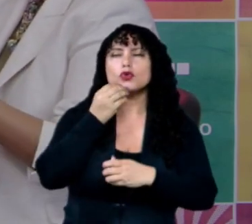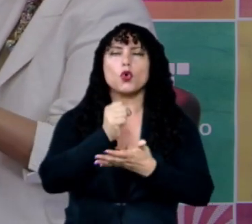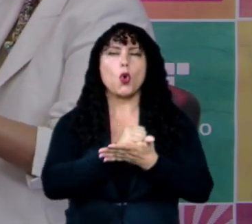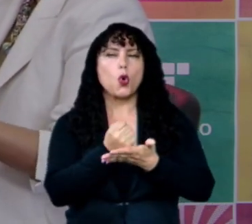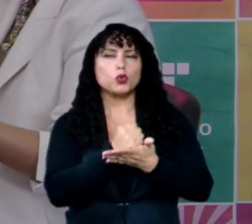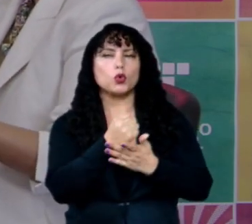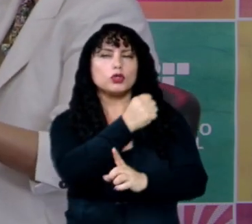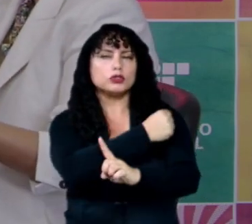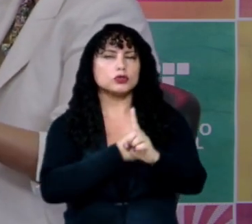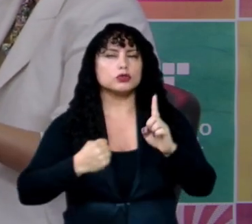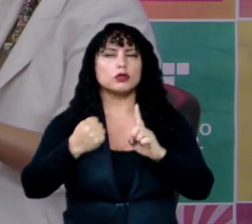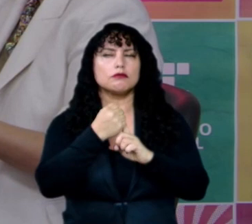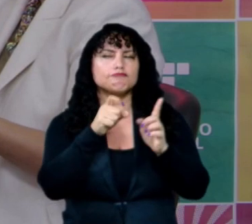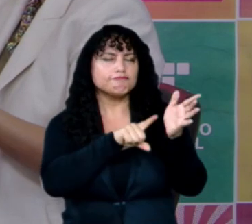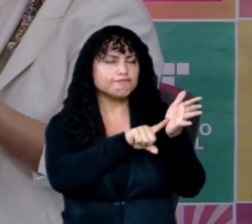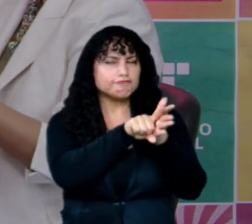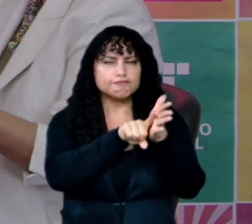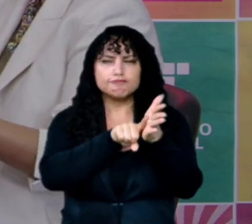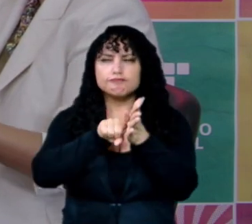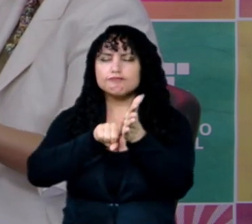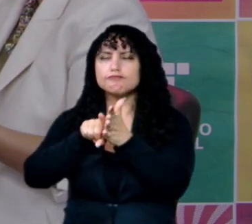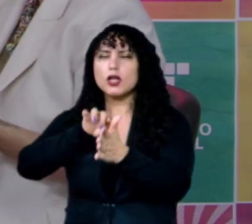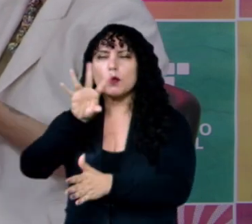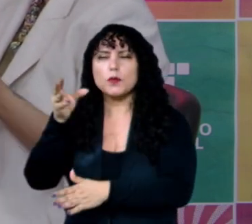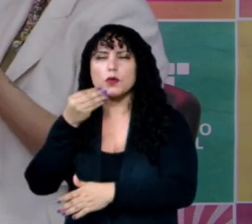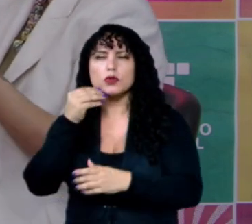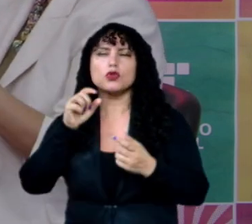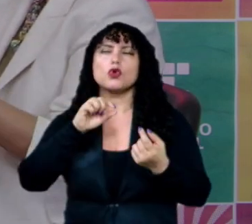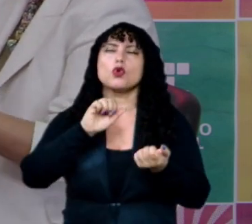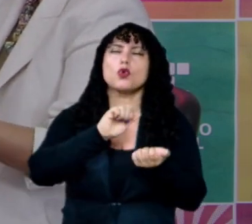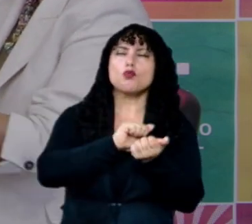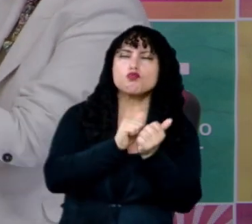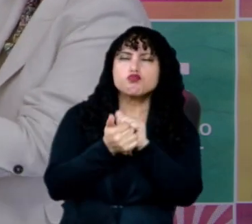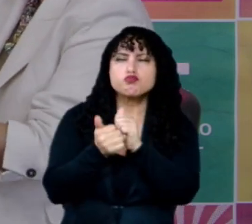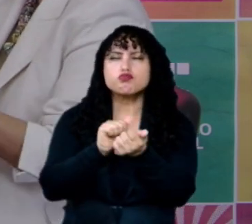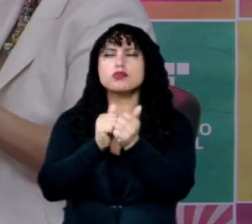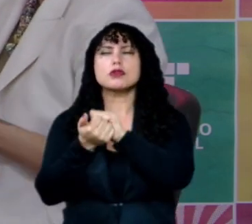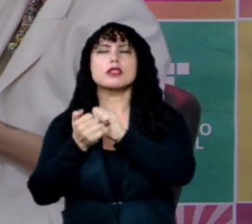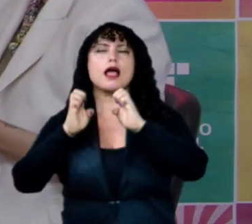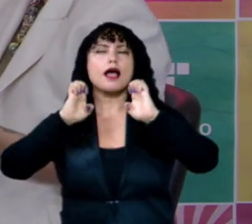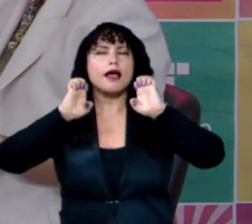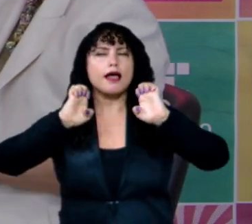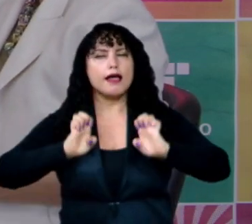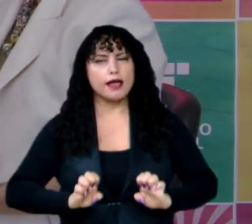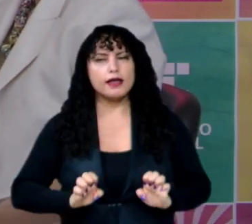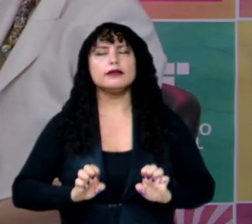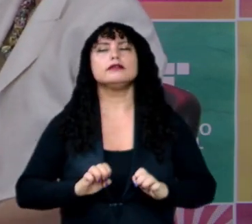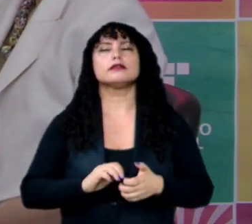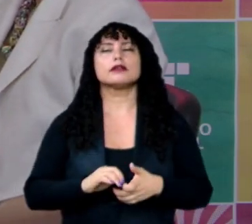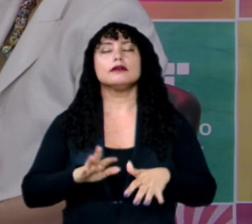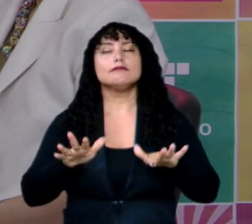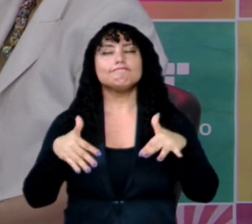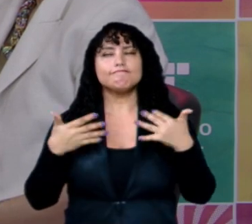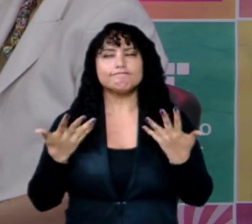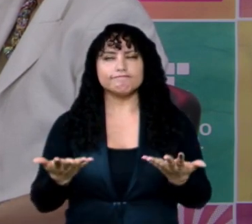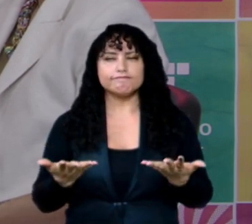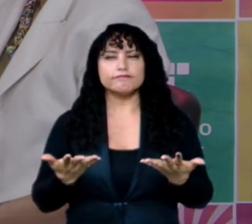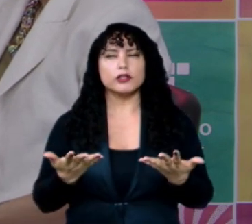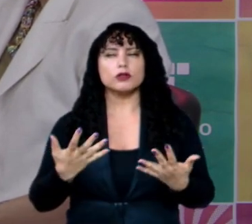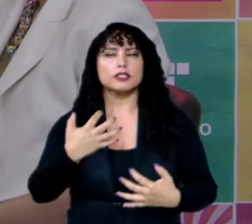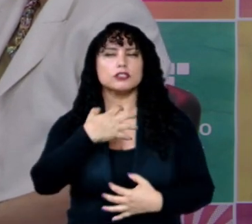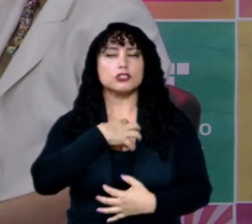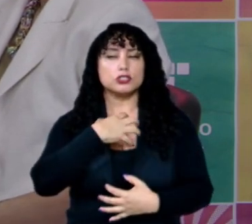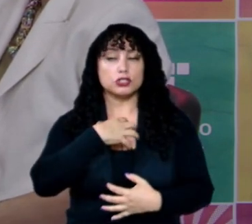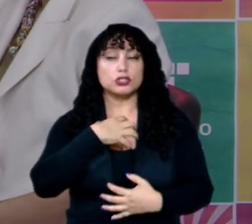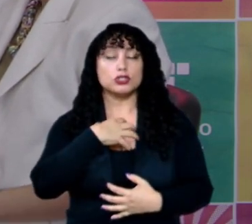tenha possibilidade de verificação, né, da adequação, da ética, né? Então, nesse